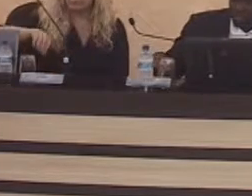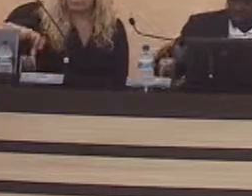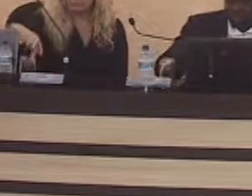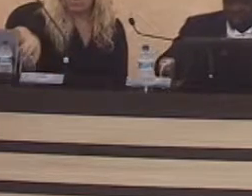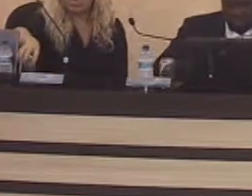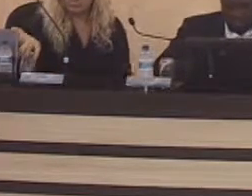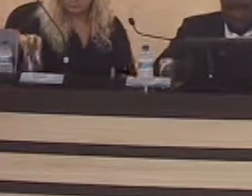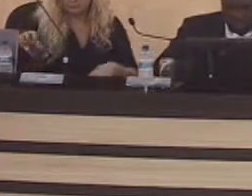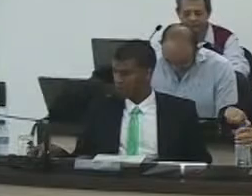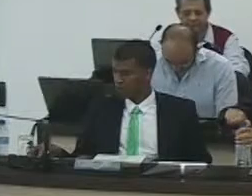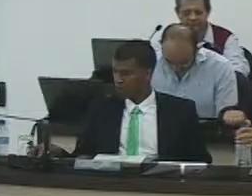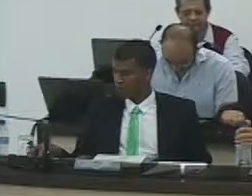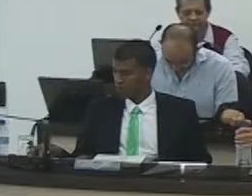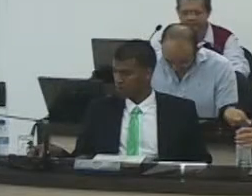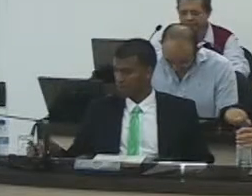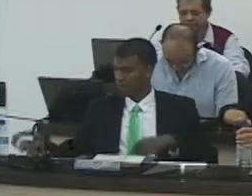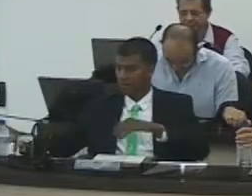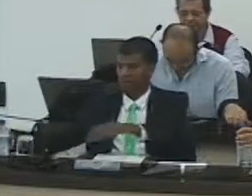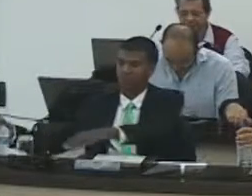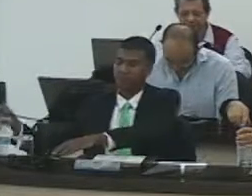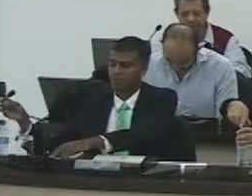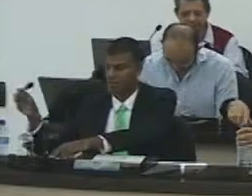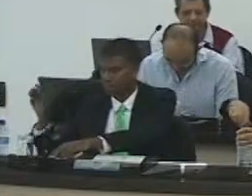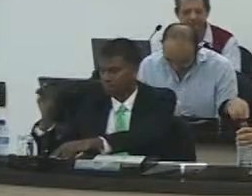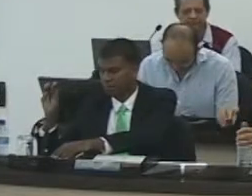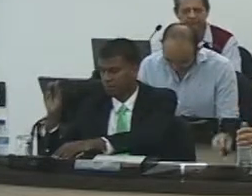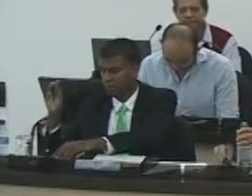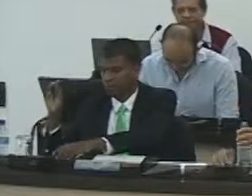Vereador Aloísio Marinho de Andrade. Presente.